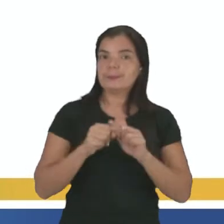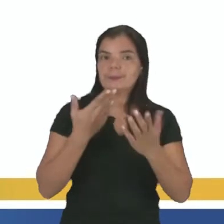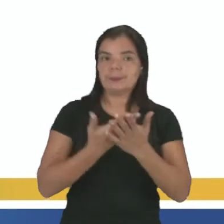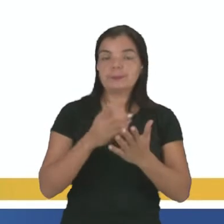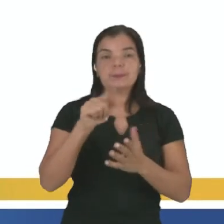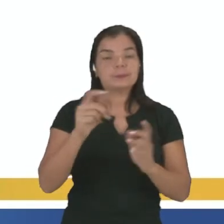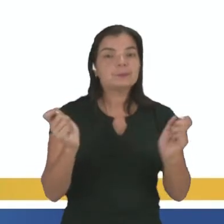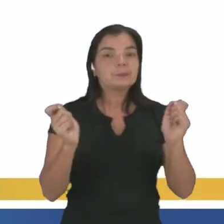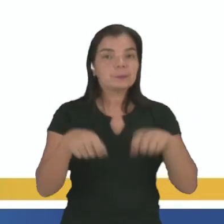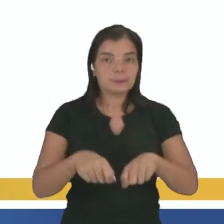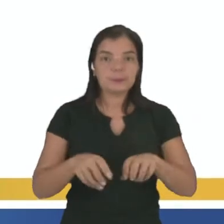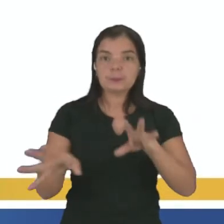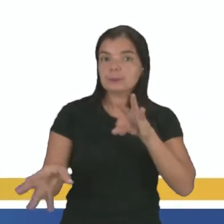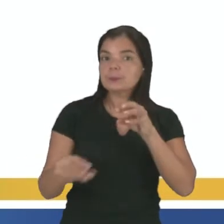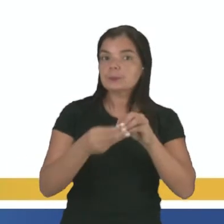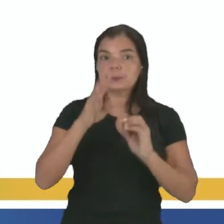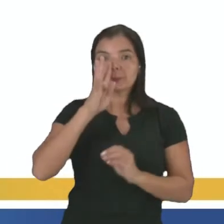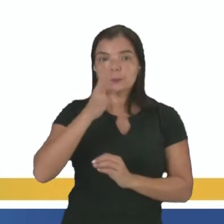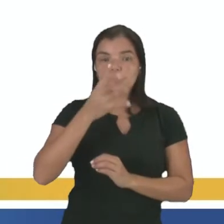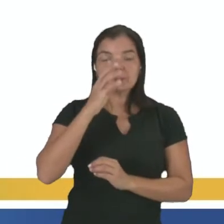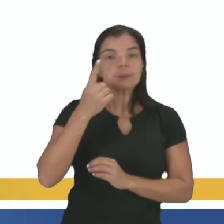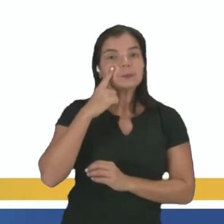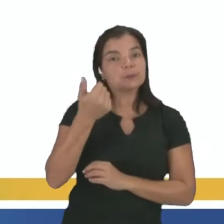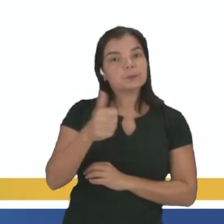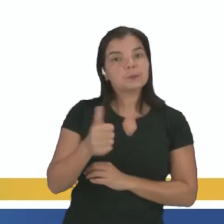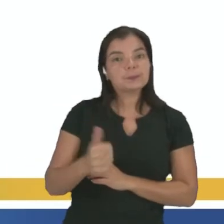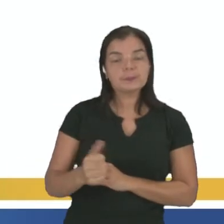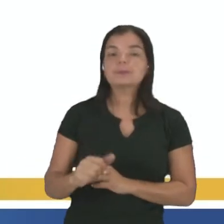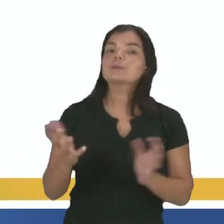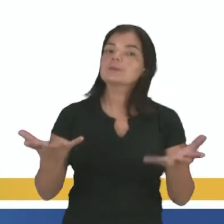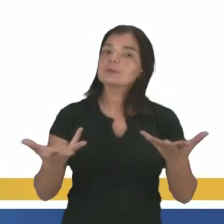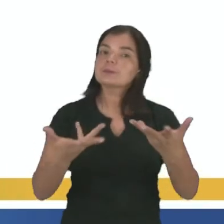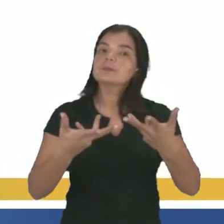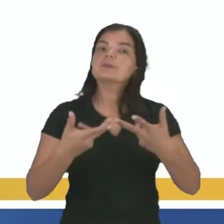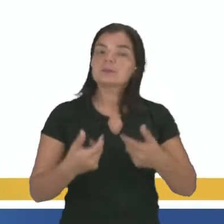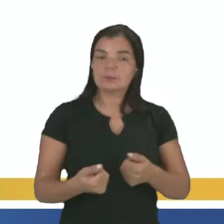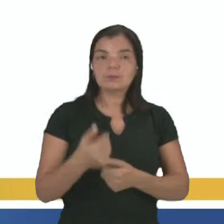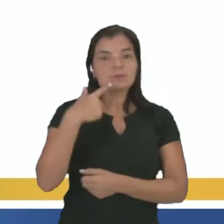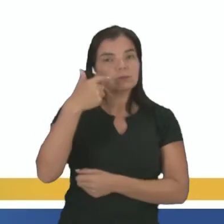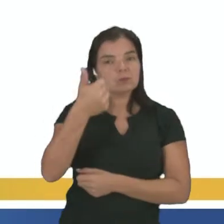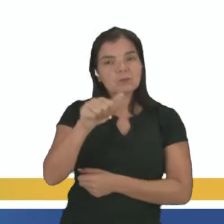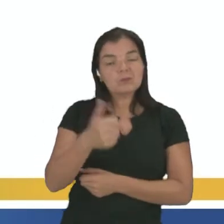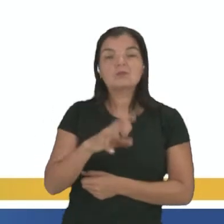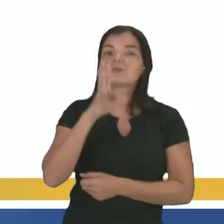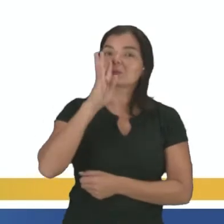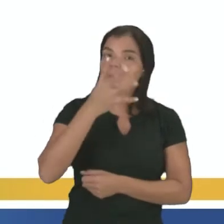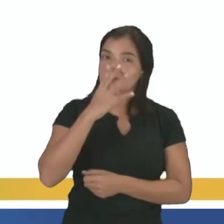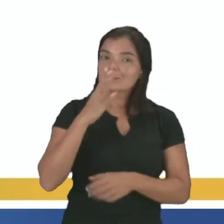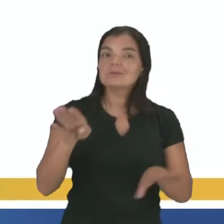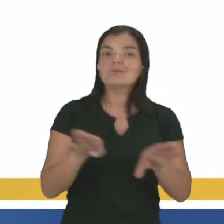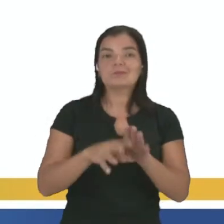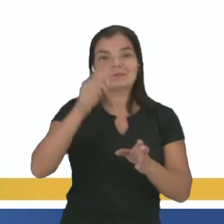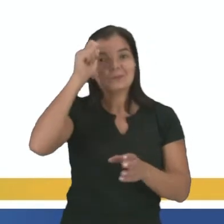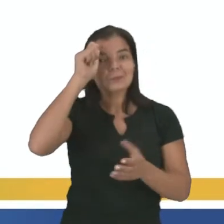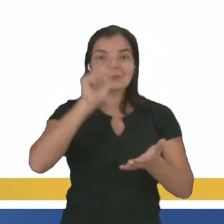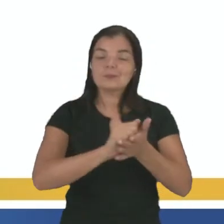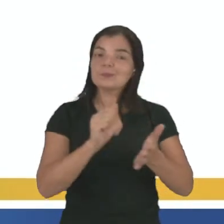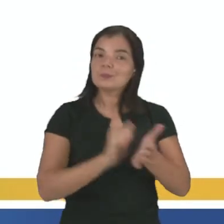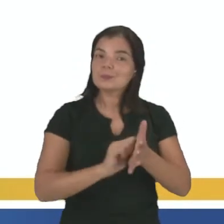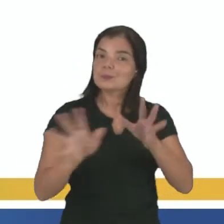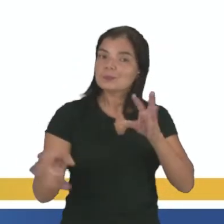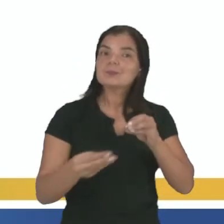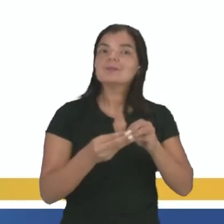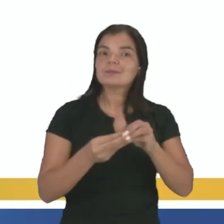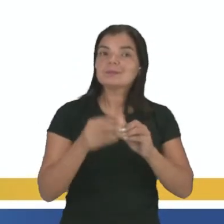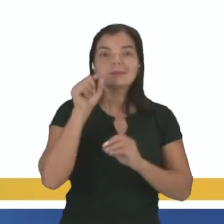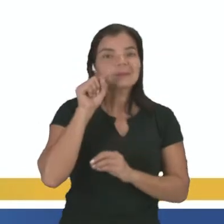é possível, com o resumo crítico, nós verificarmos a capacidade de análise crítica do autor do resumo, ou